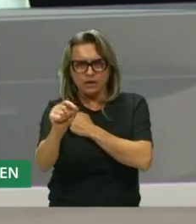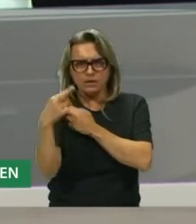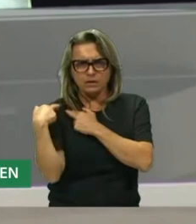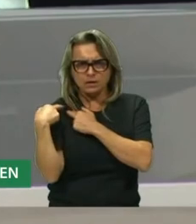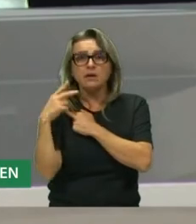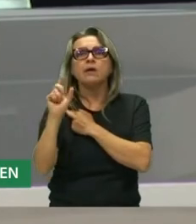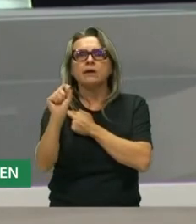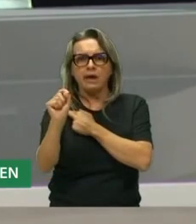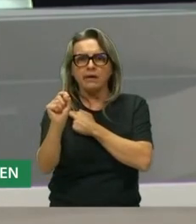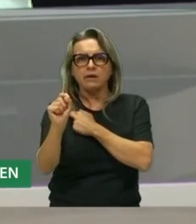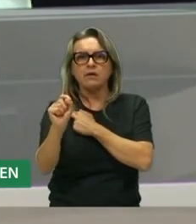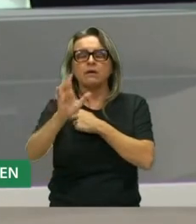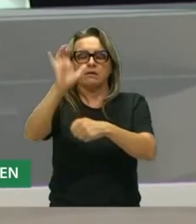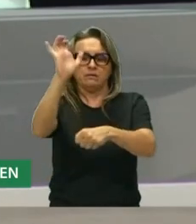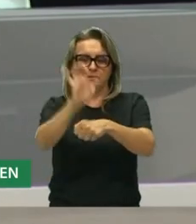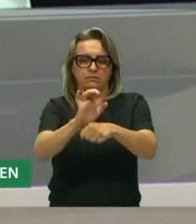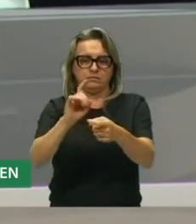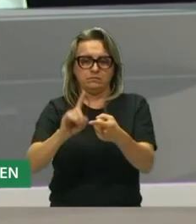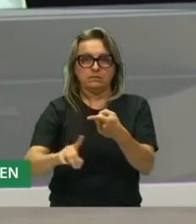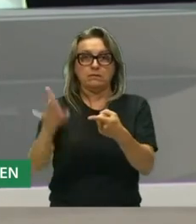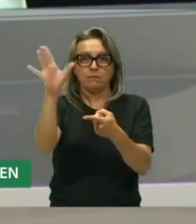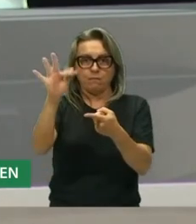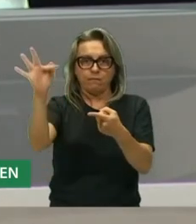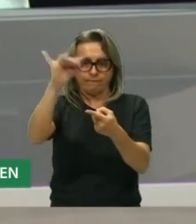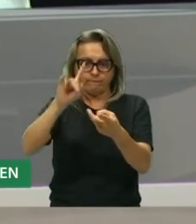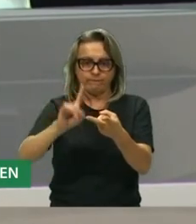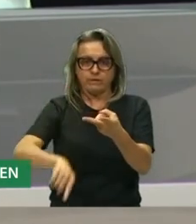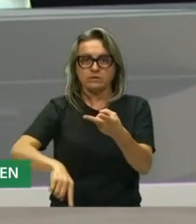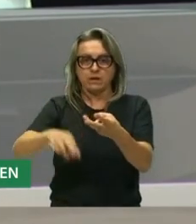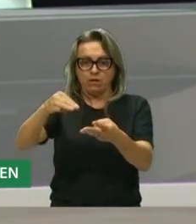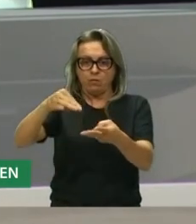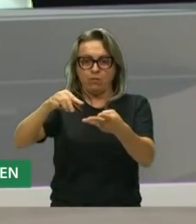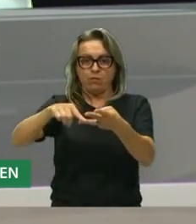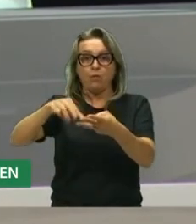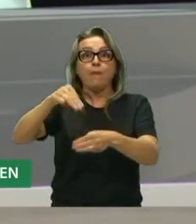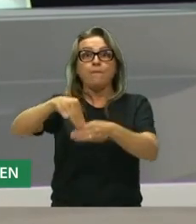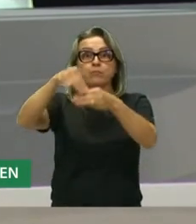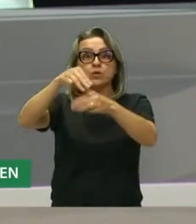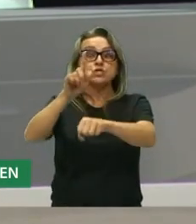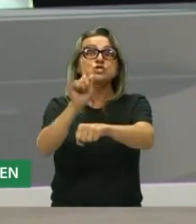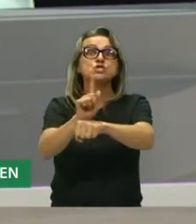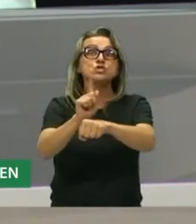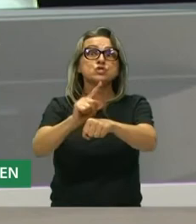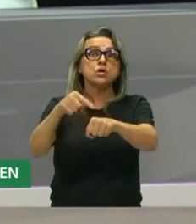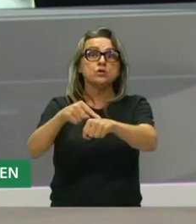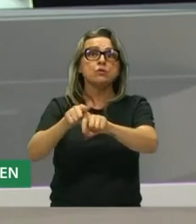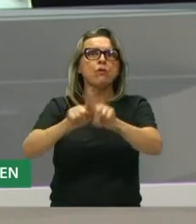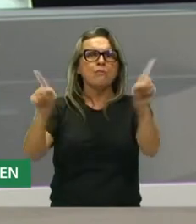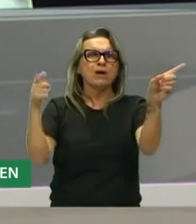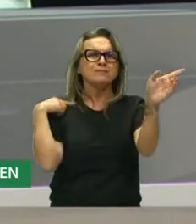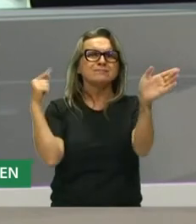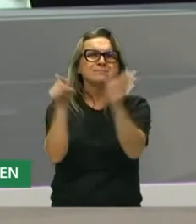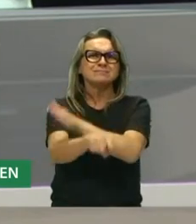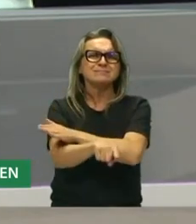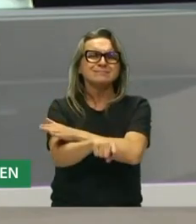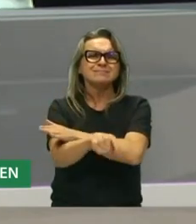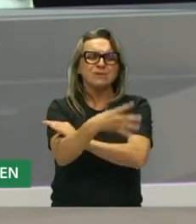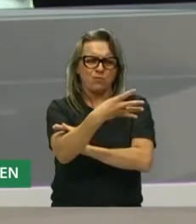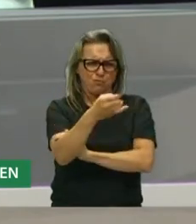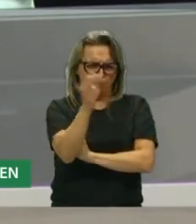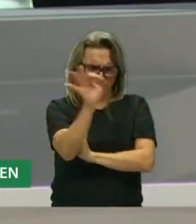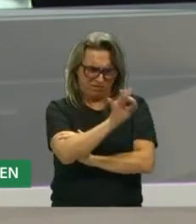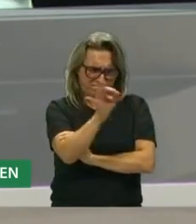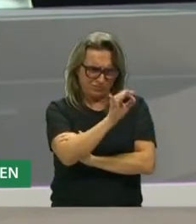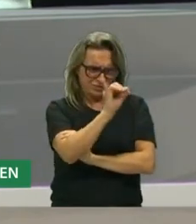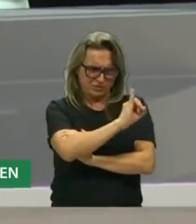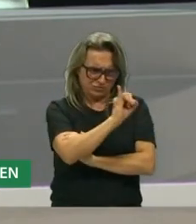a provocação é um pouco mais sórdida. Cadê os outros municípios, cadê os outros 60% que